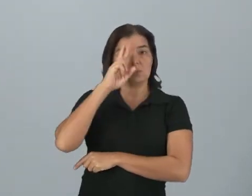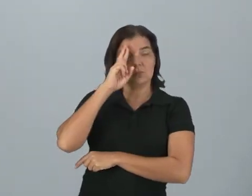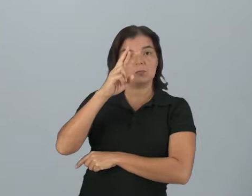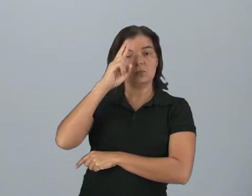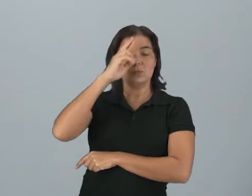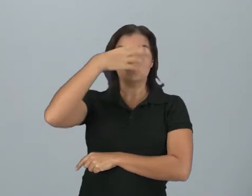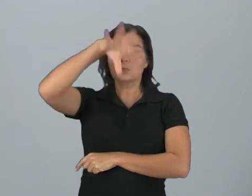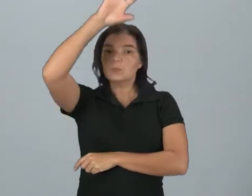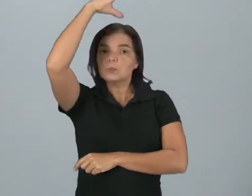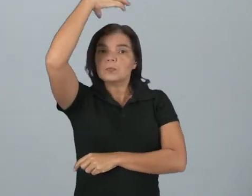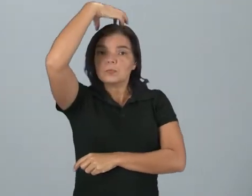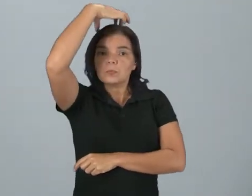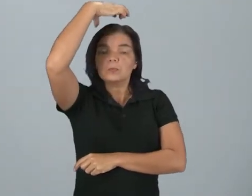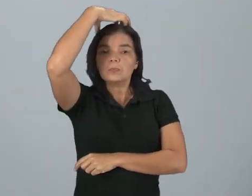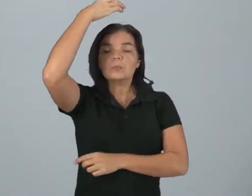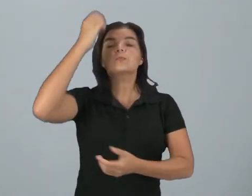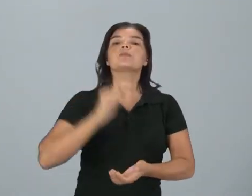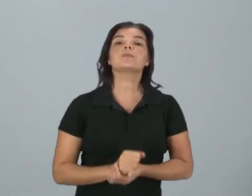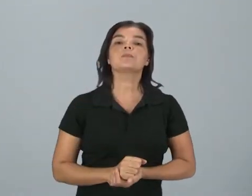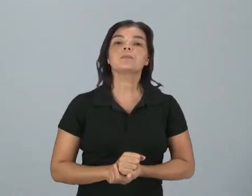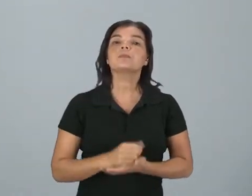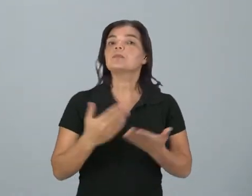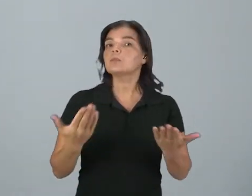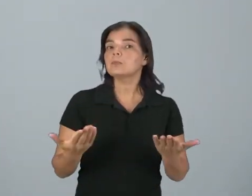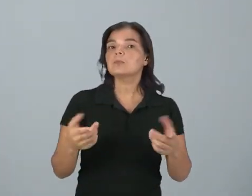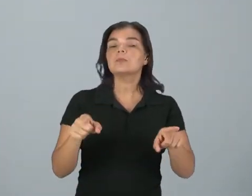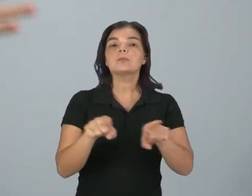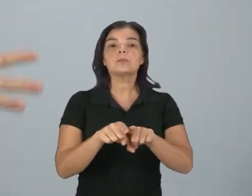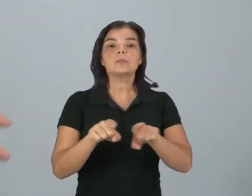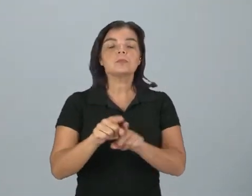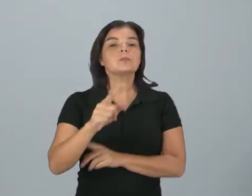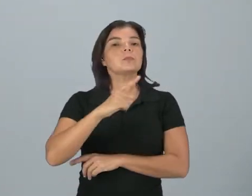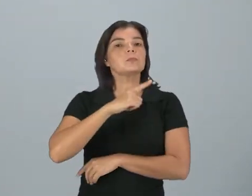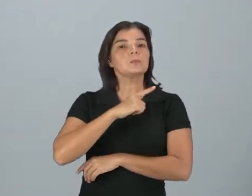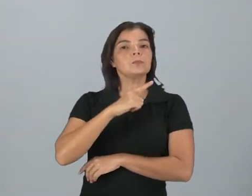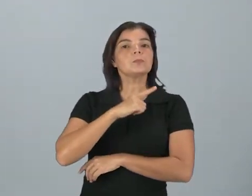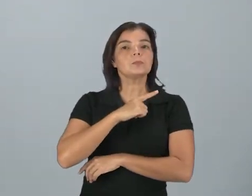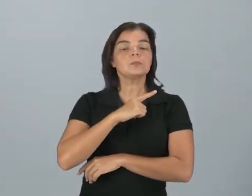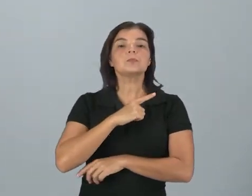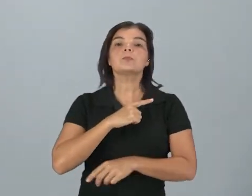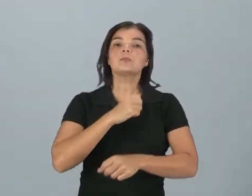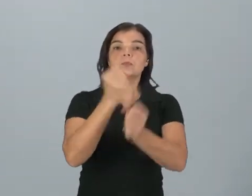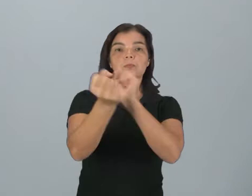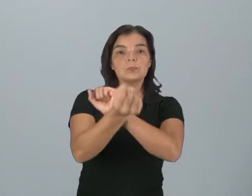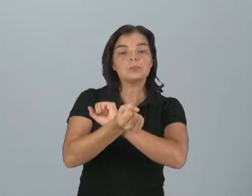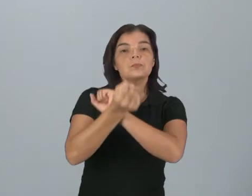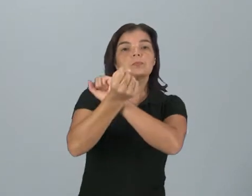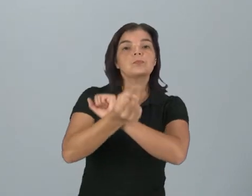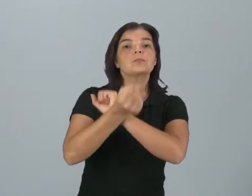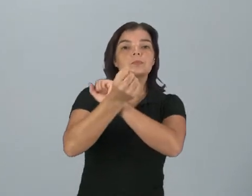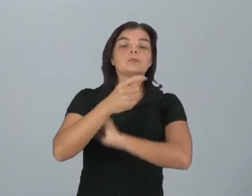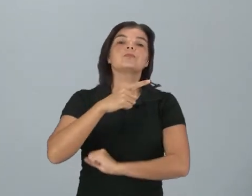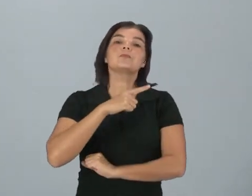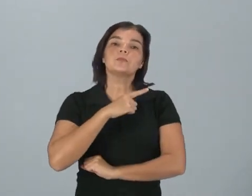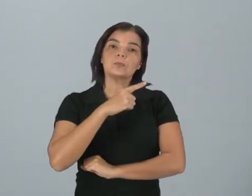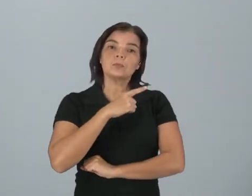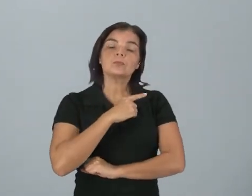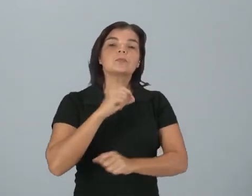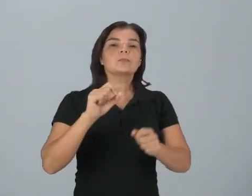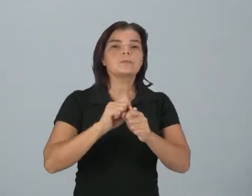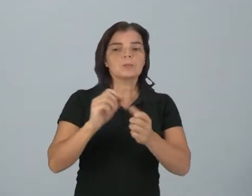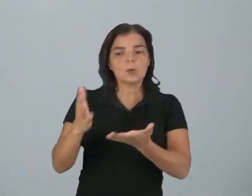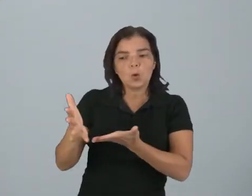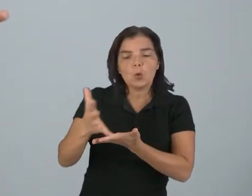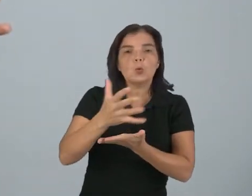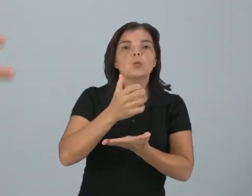um rei, um imperador, enfim, que seja. Eles tinham os escravos, eles tinham quem fazia a